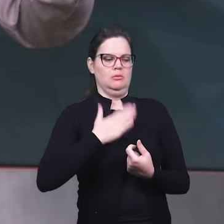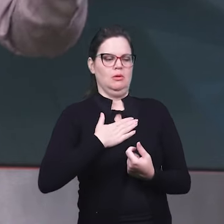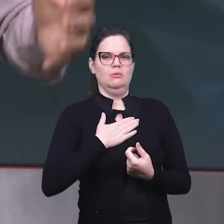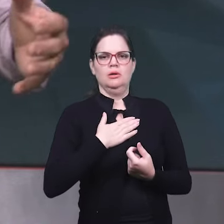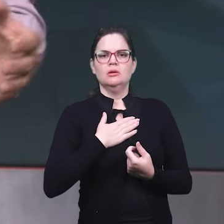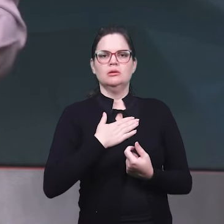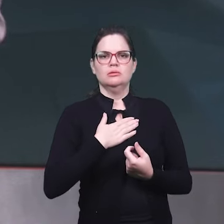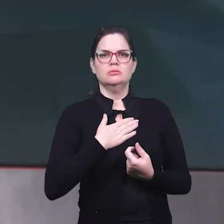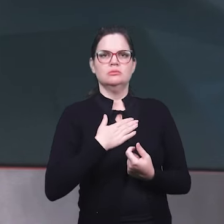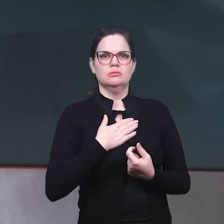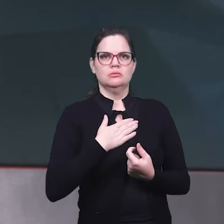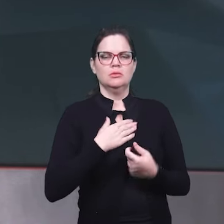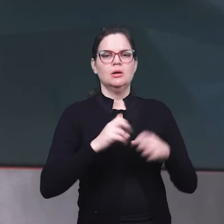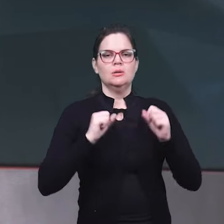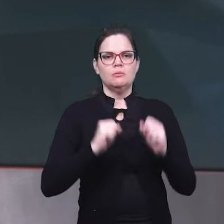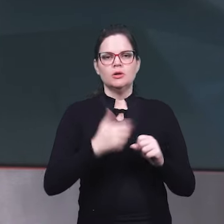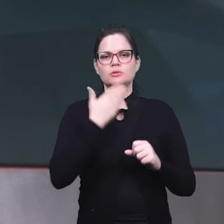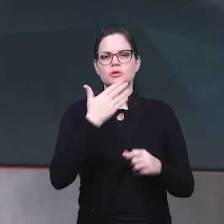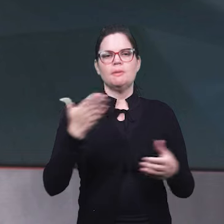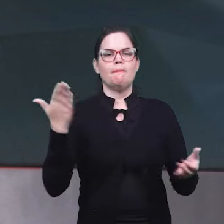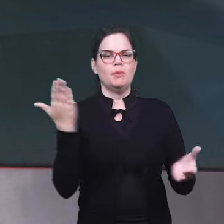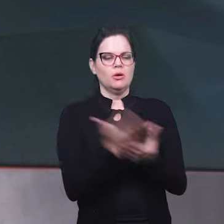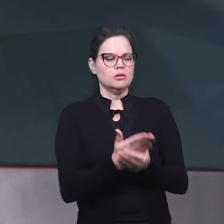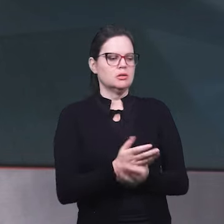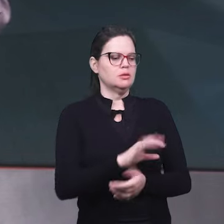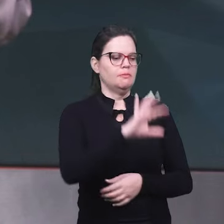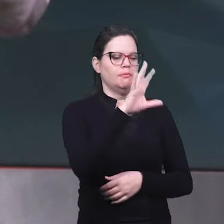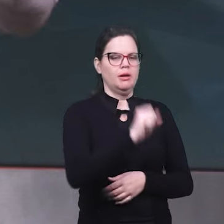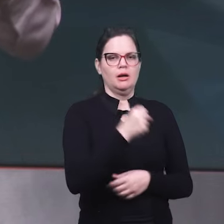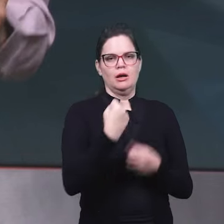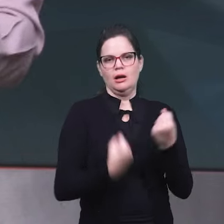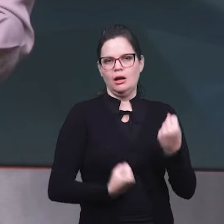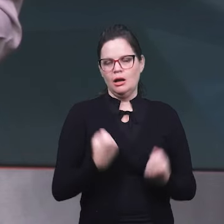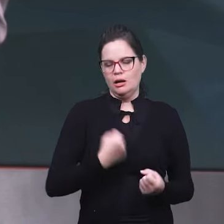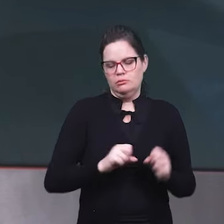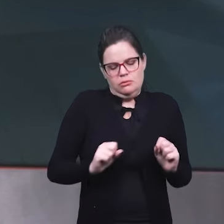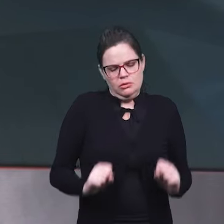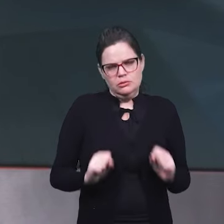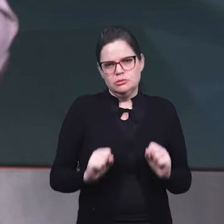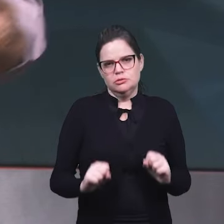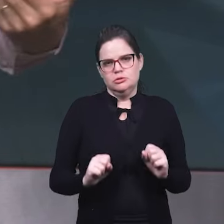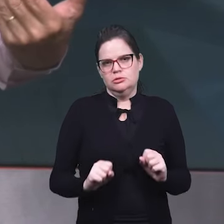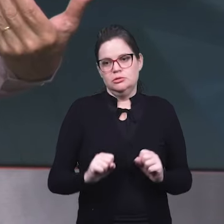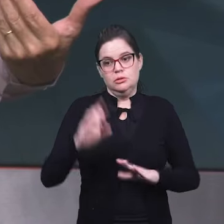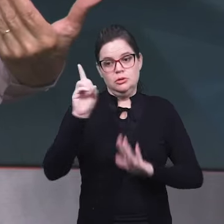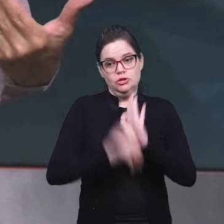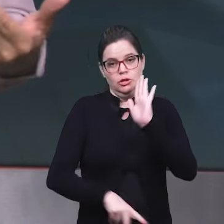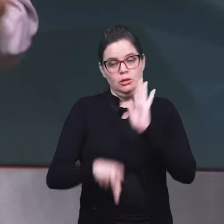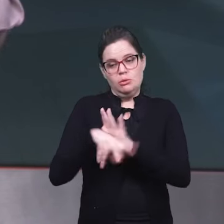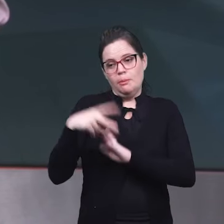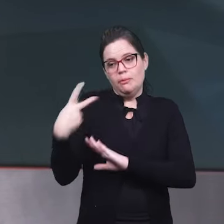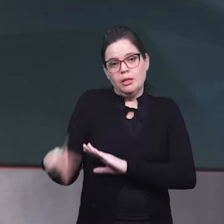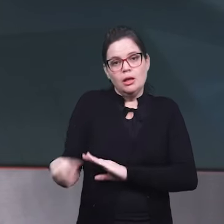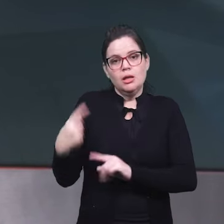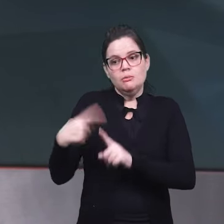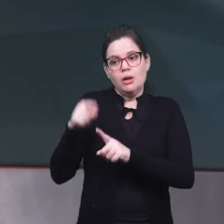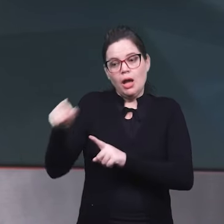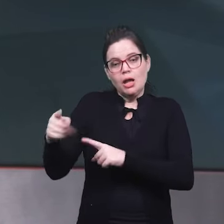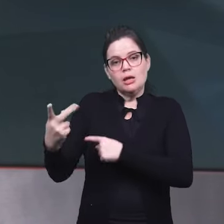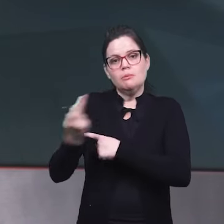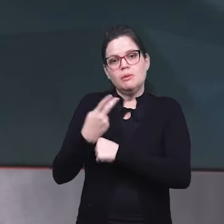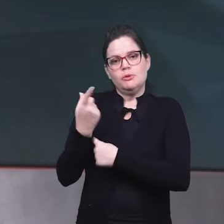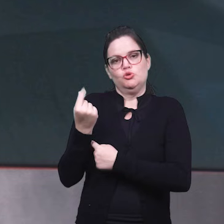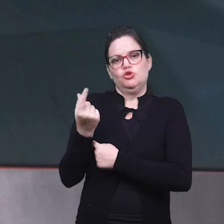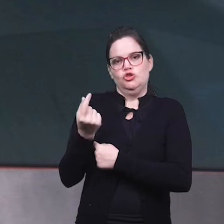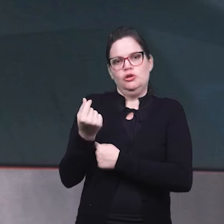Entrar com busca e apreensão do carro, ele pode reaver esse bem. É direito dele. Vai estar